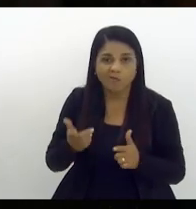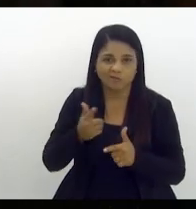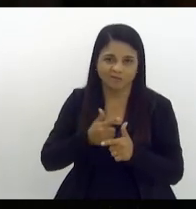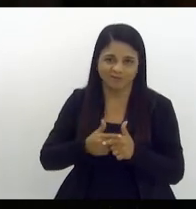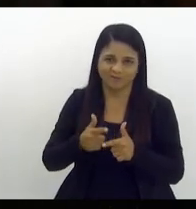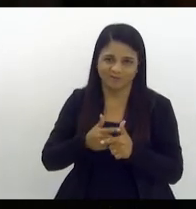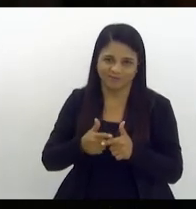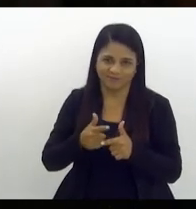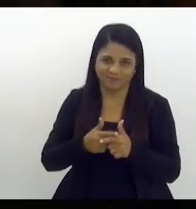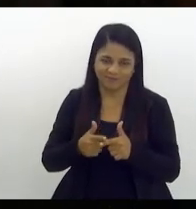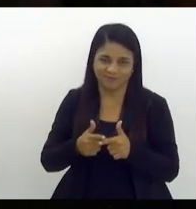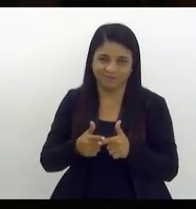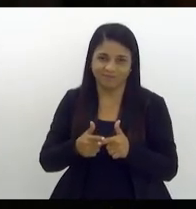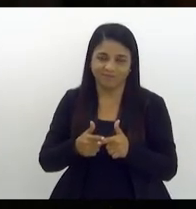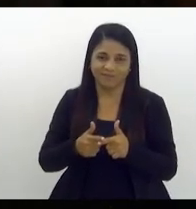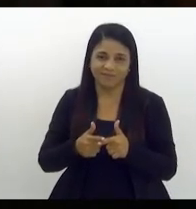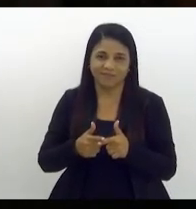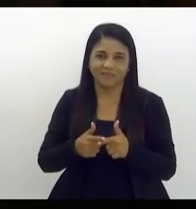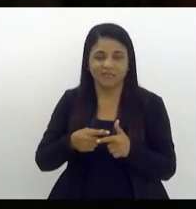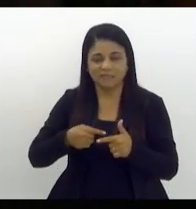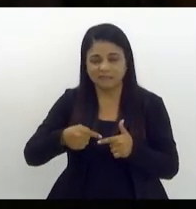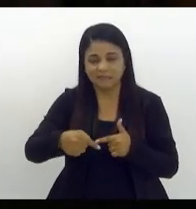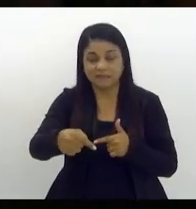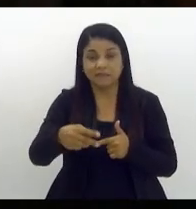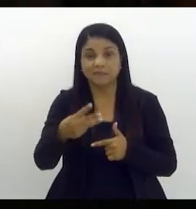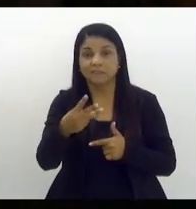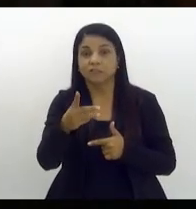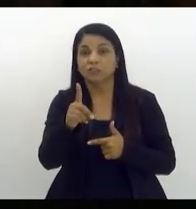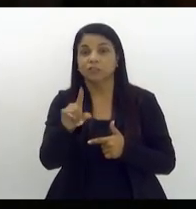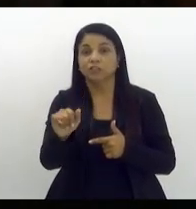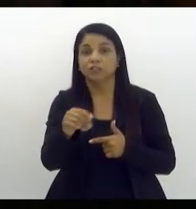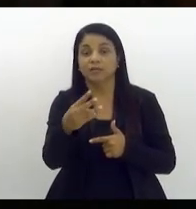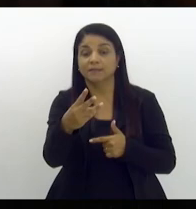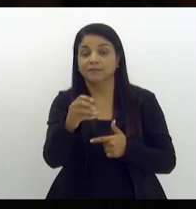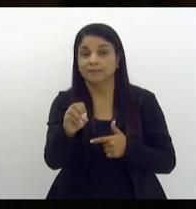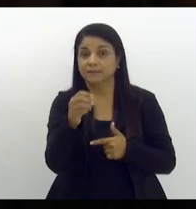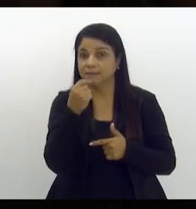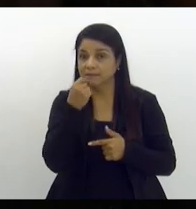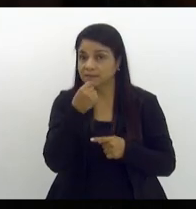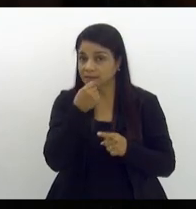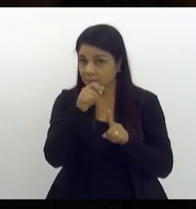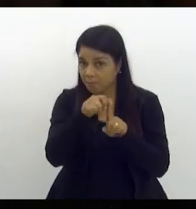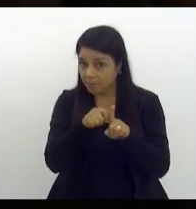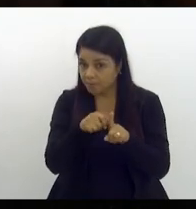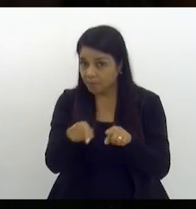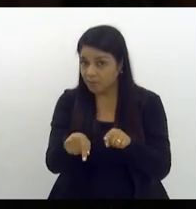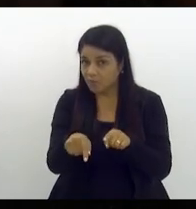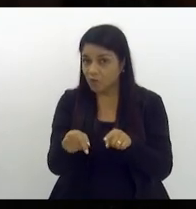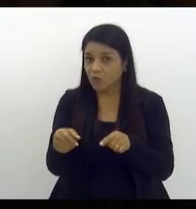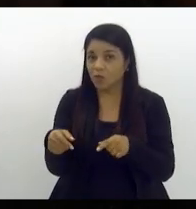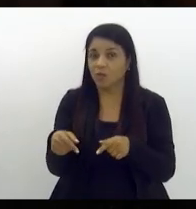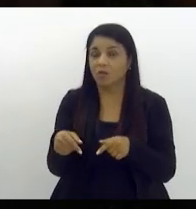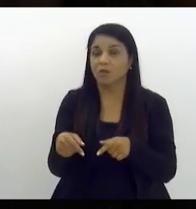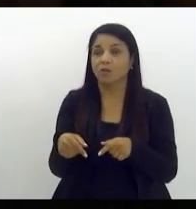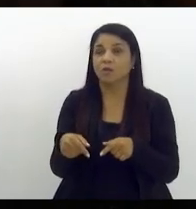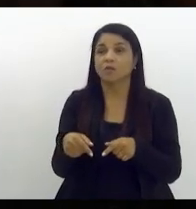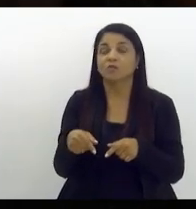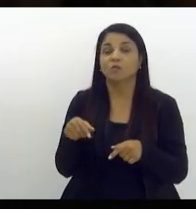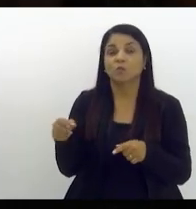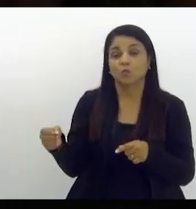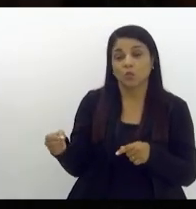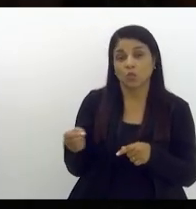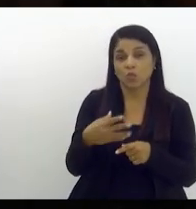Daqui a poucos dias, até 30 de setembro, vai chegar na casa o novo plano